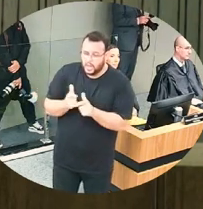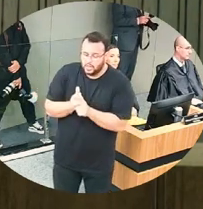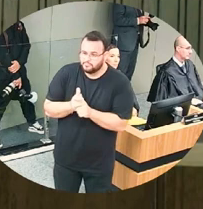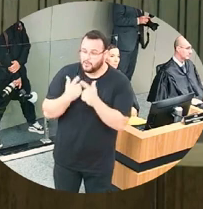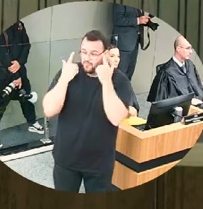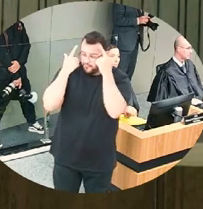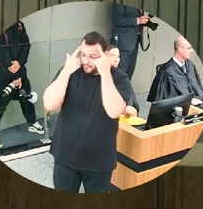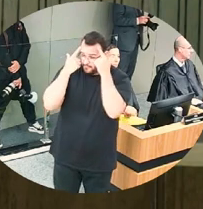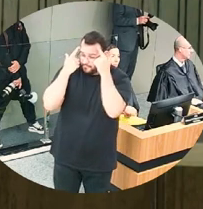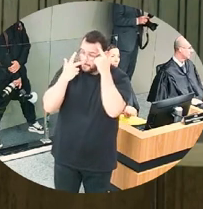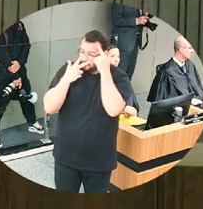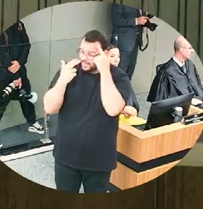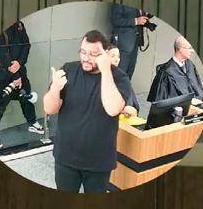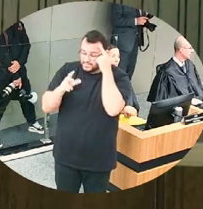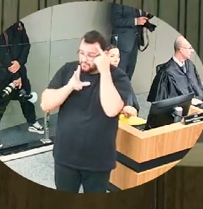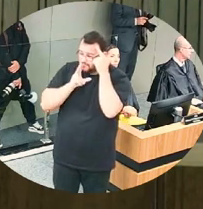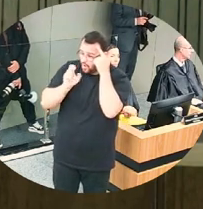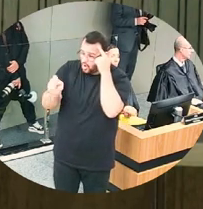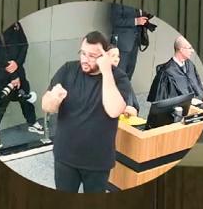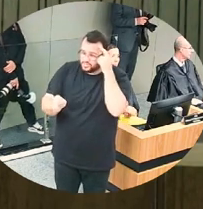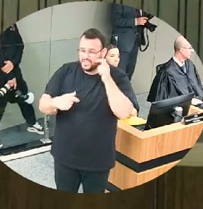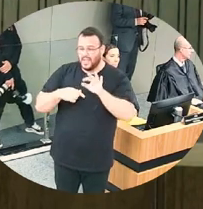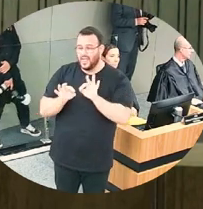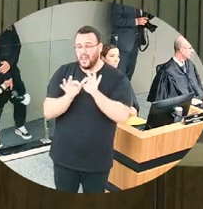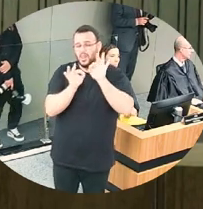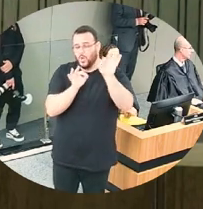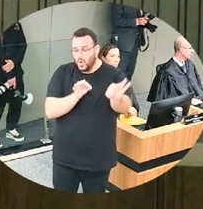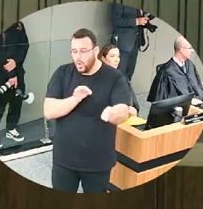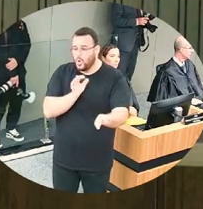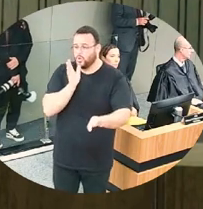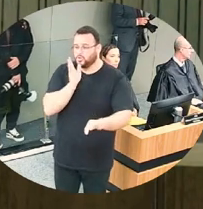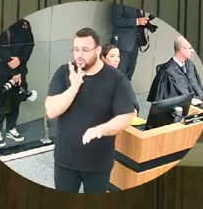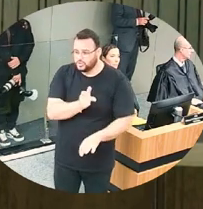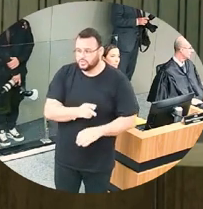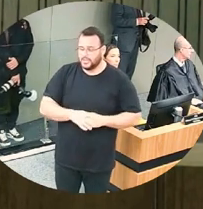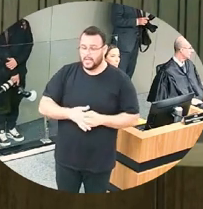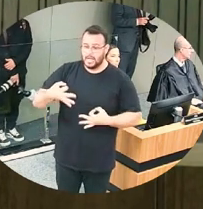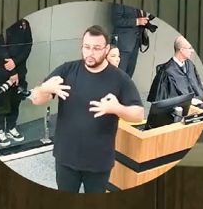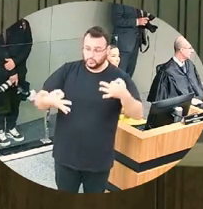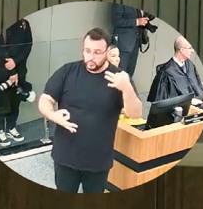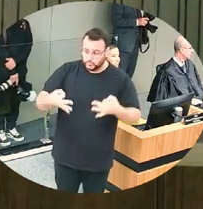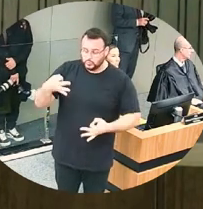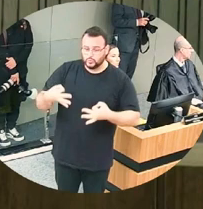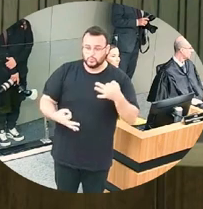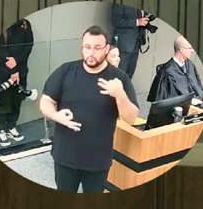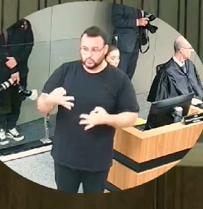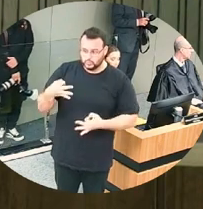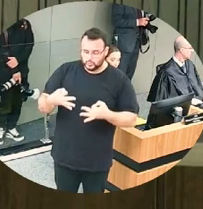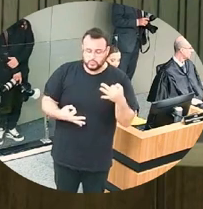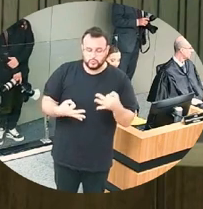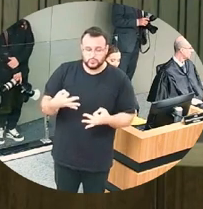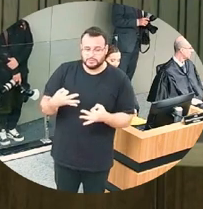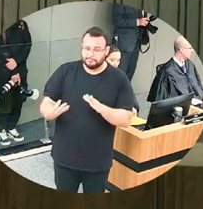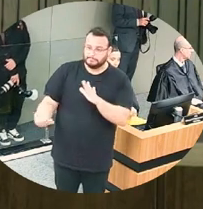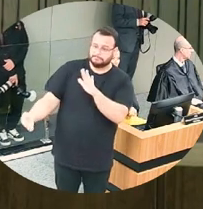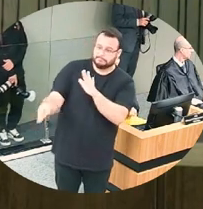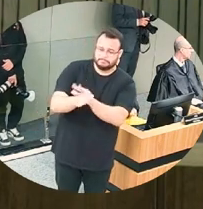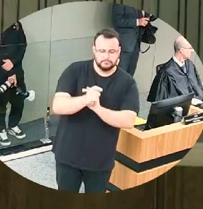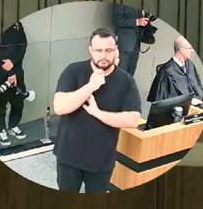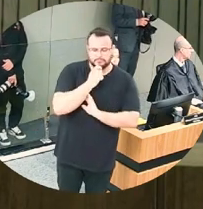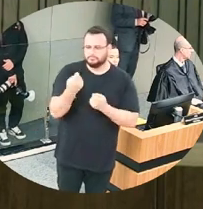violentíssima muita gente não entrava com ação porque era longe porque era demorado né então a justiça não chegava onde ela era